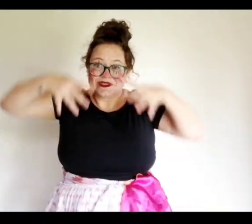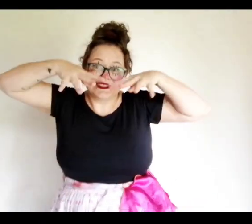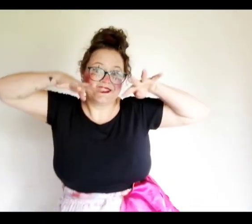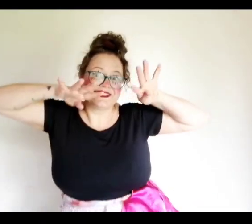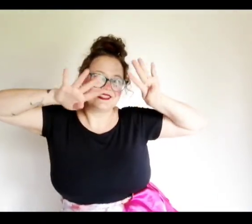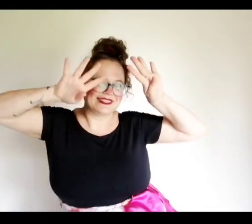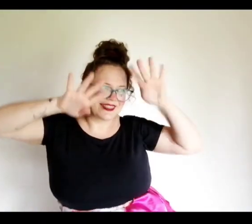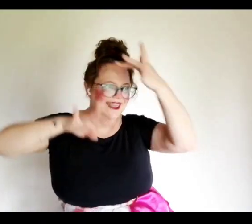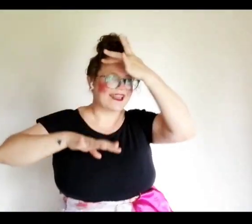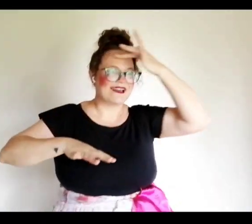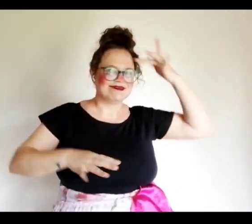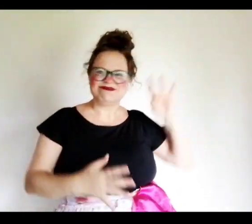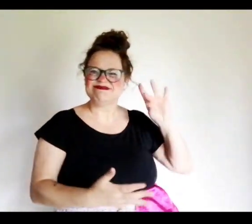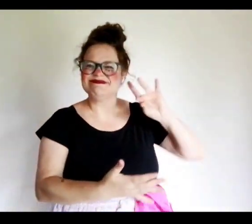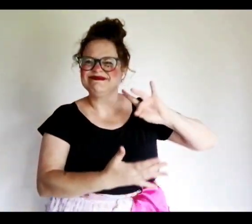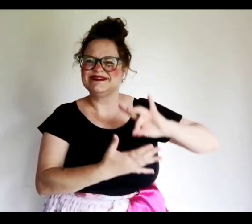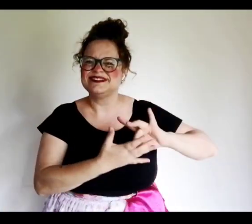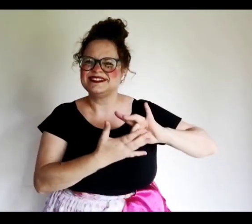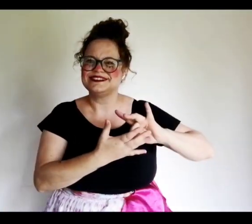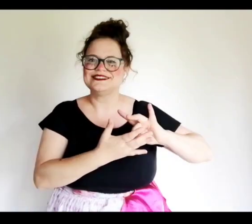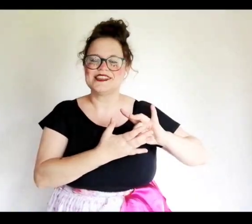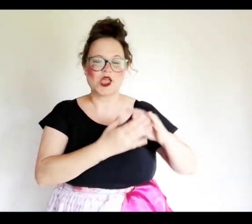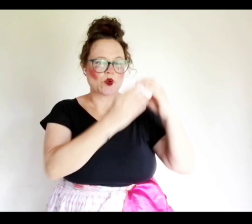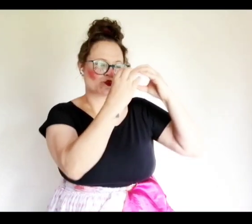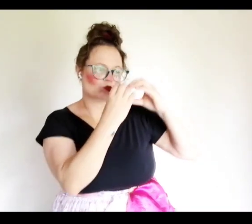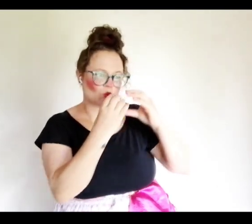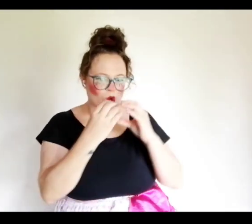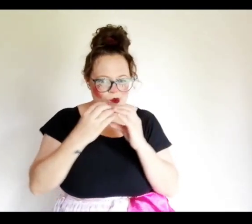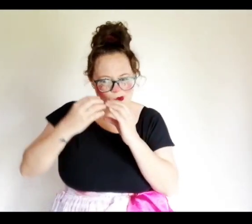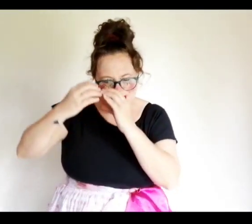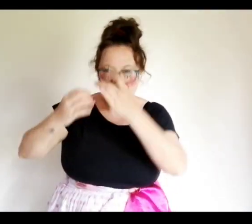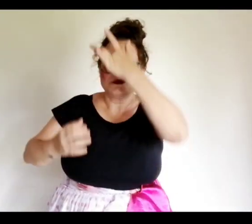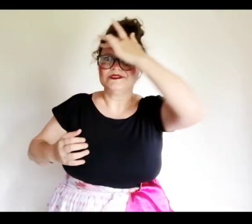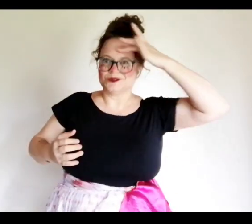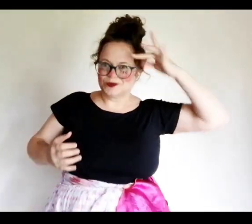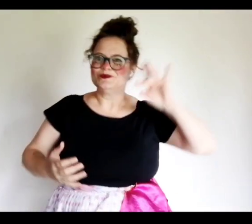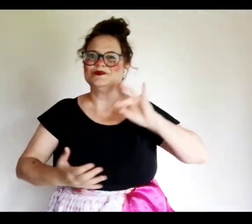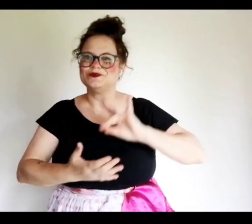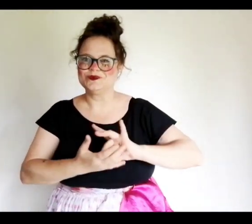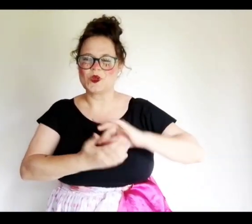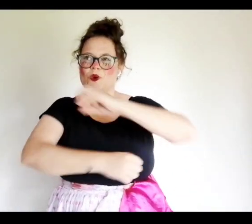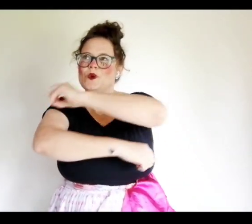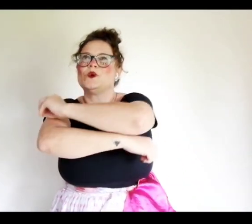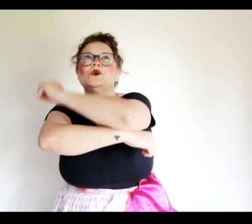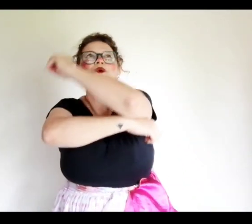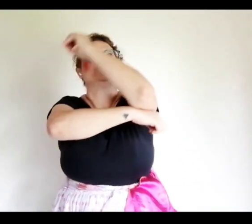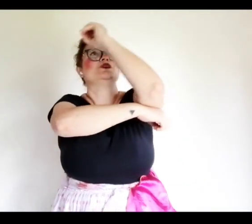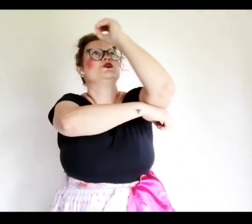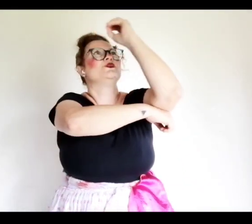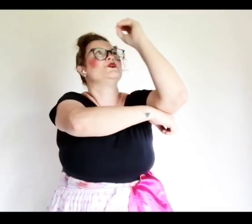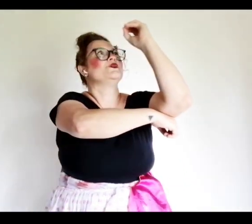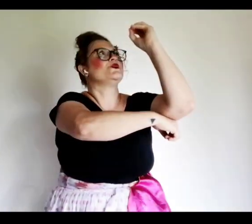Boneca de pano é gente, sabugo de milho é gente. O sol nascente é tão